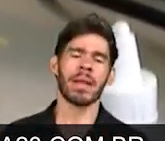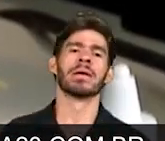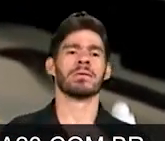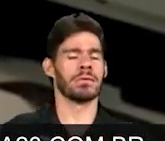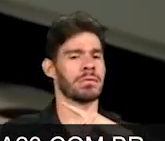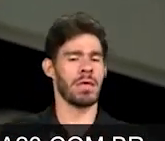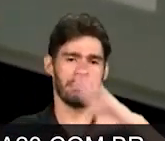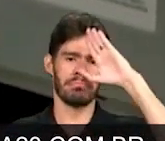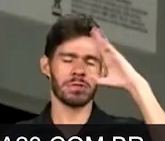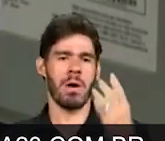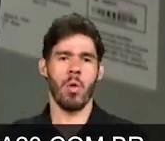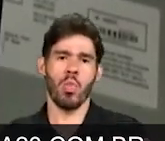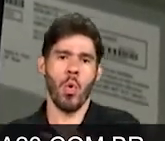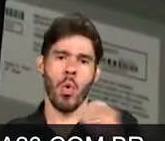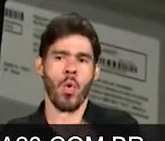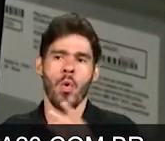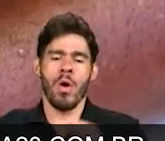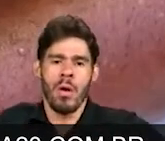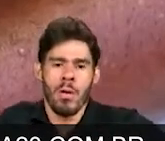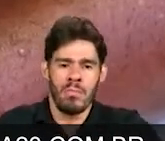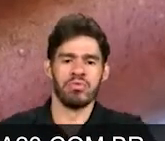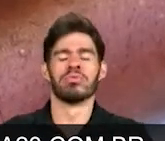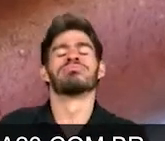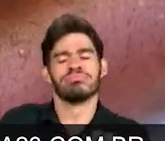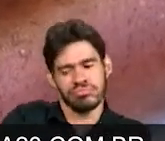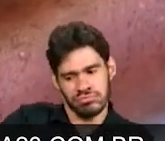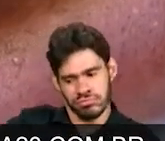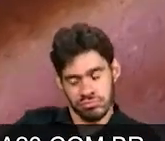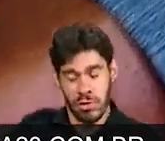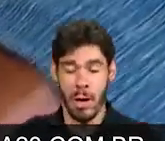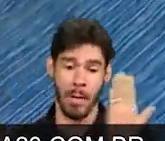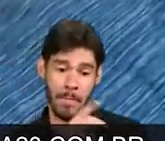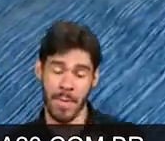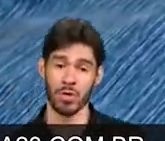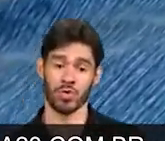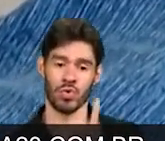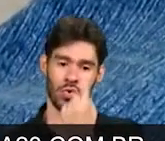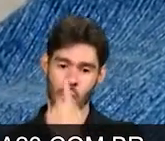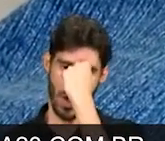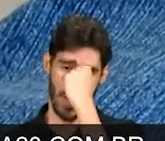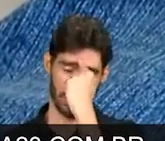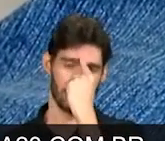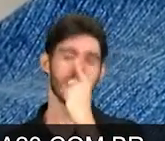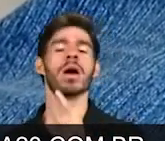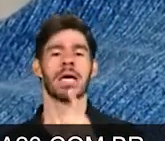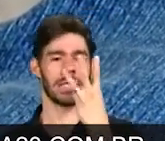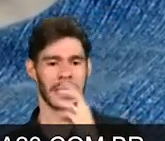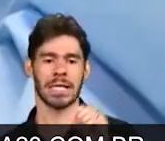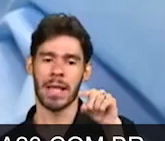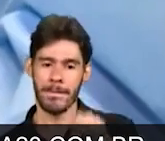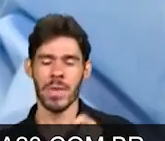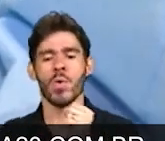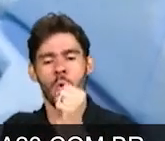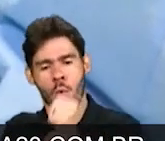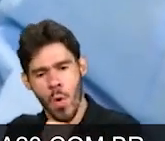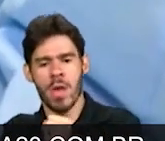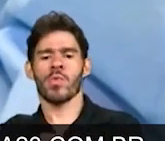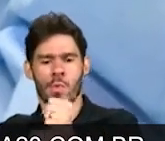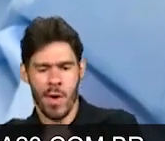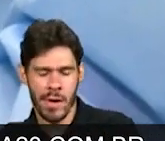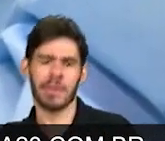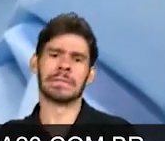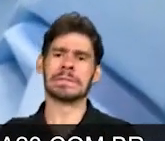de novos casos de hanseníase. Só perde para a Índia. São cerca de 30 mil por ano. Condições